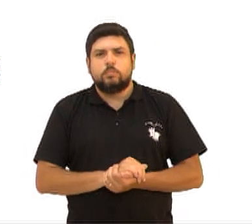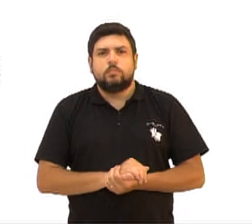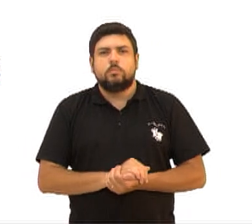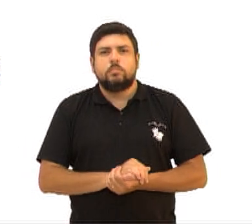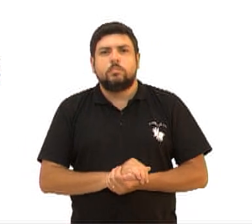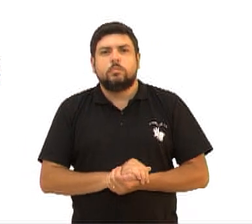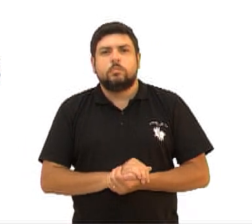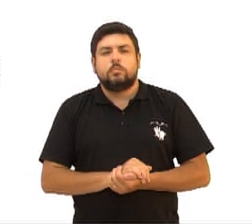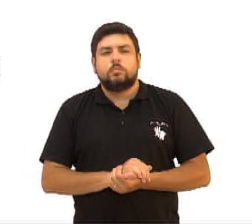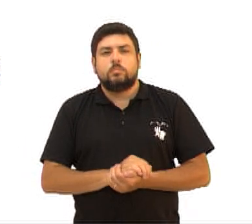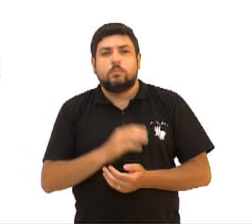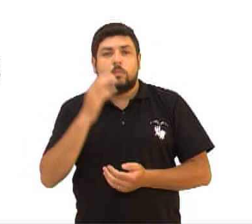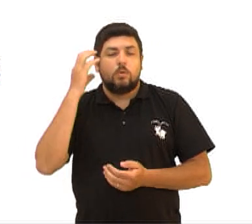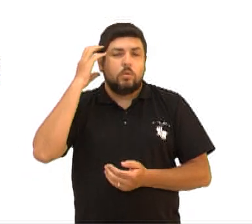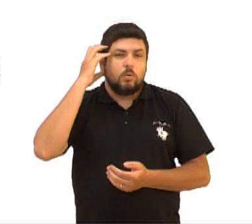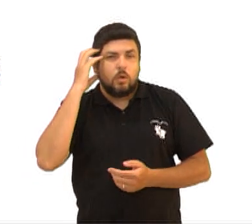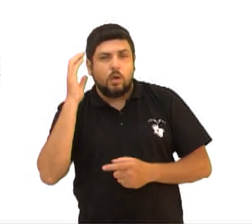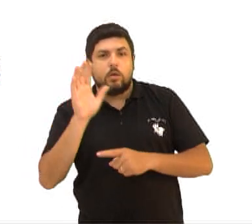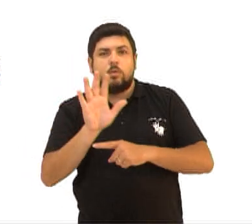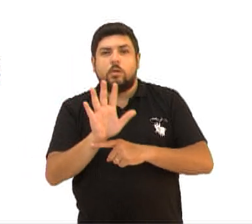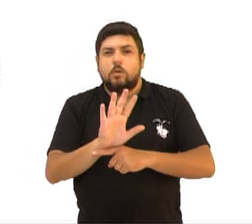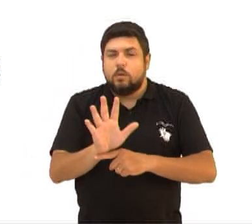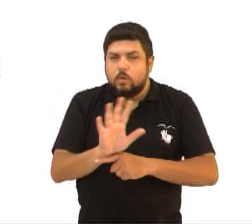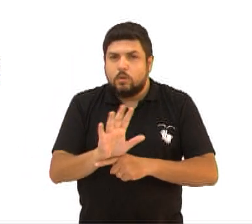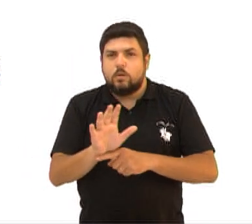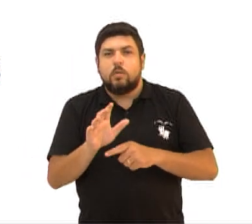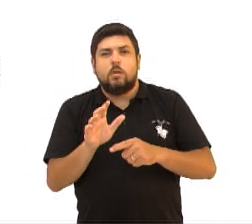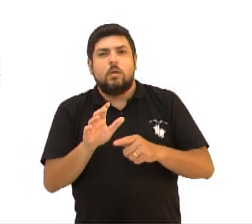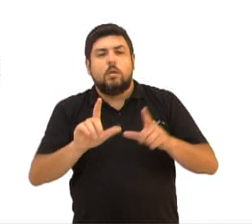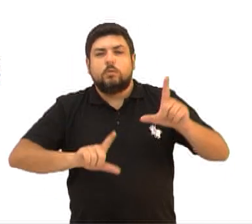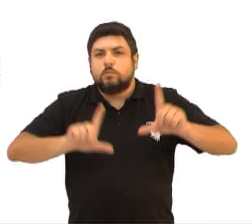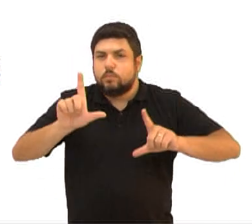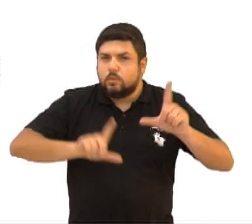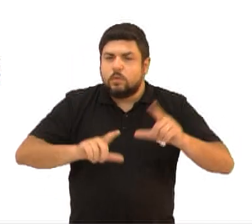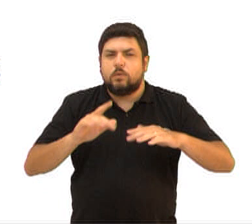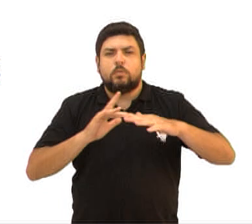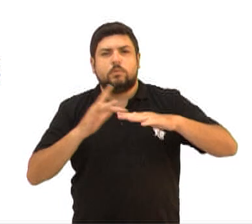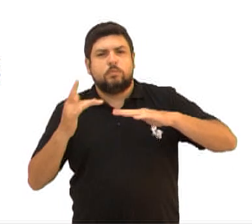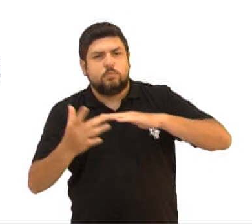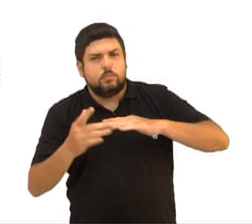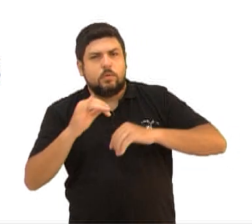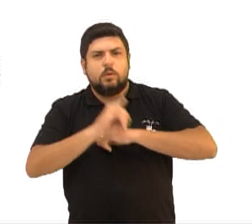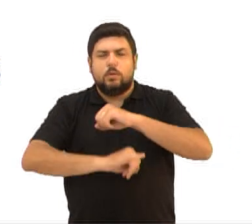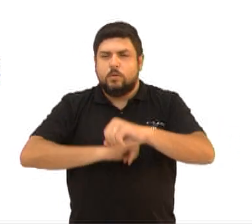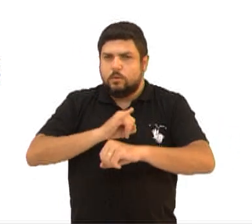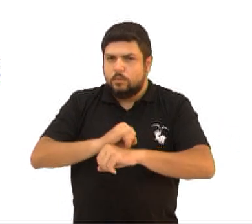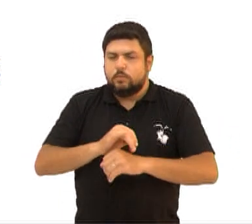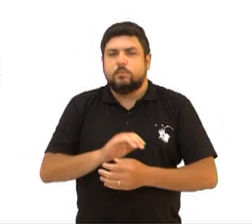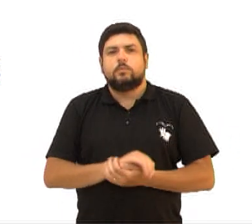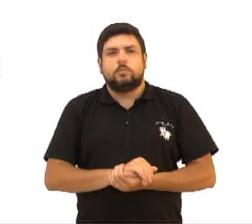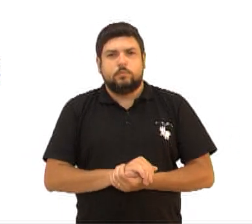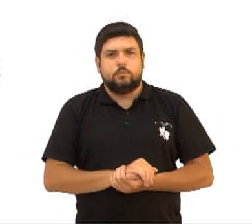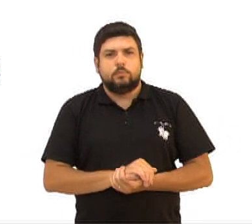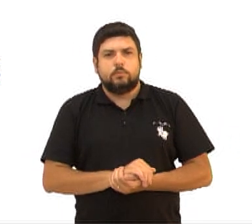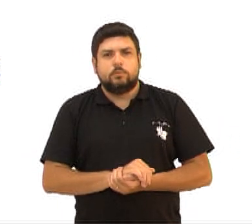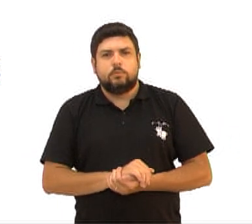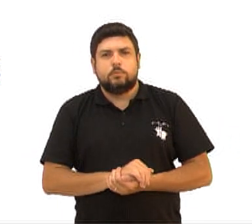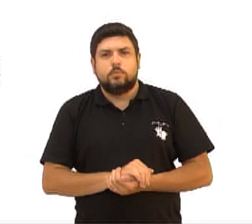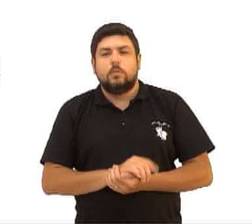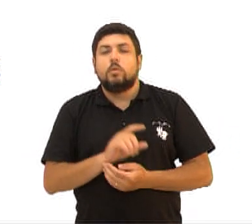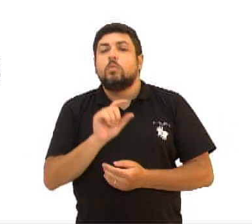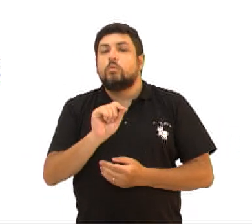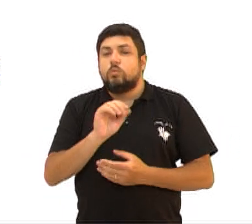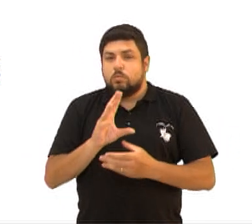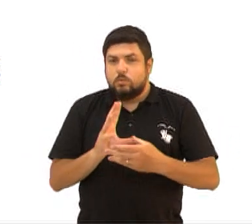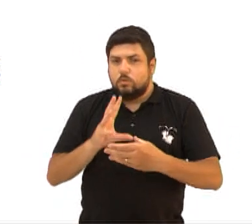O rádio, a TV, discos, cinemas, jornais, revistas, internets, redes sociais. Todas elas formam a chamada indústria